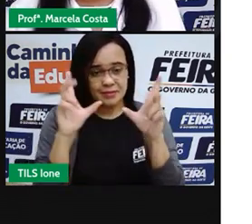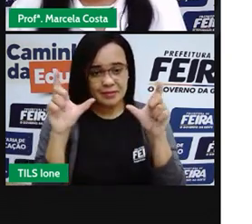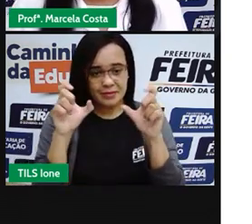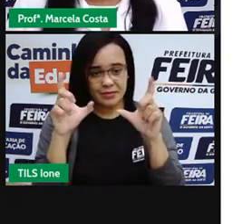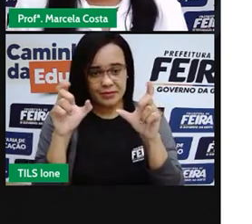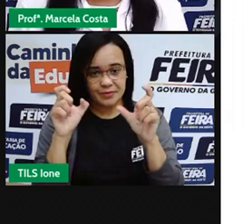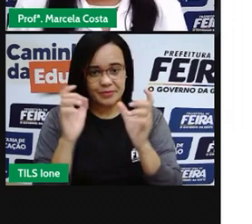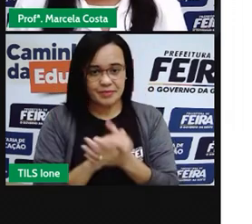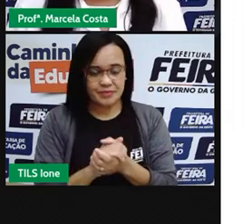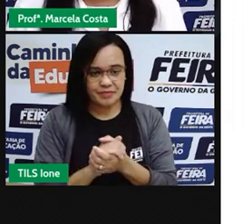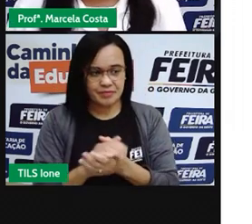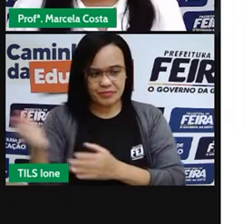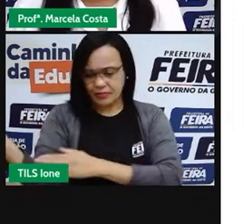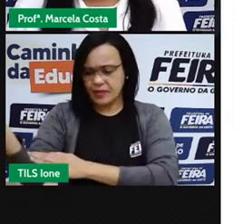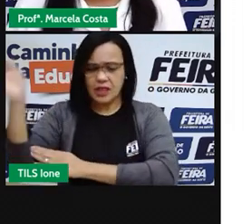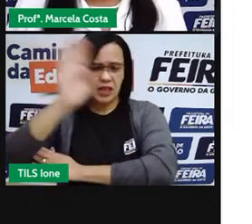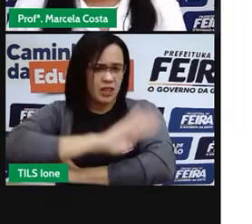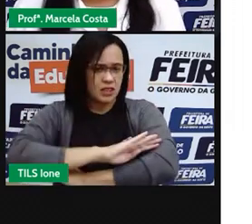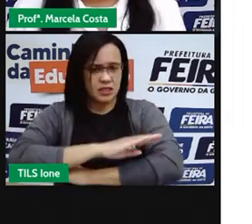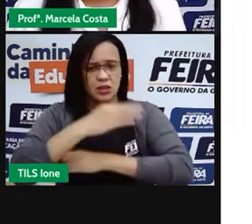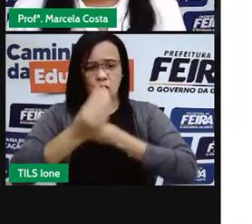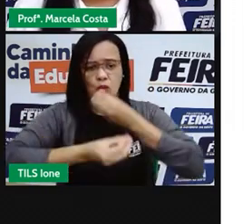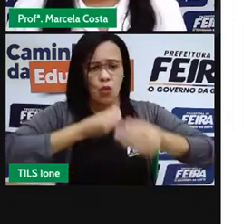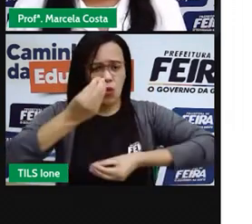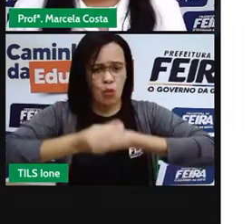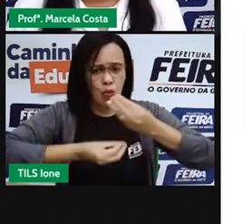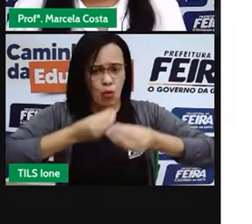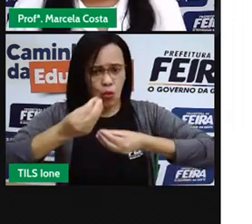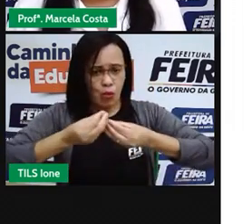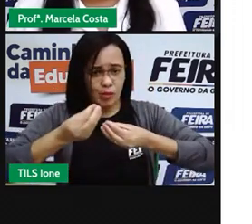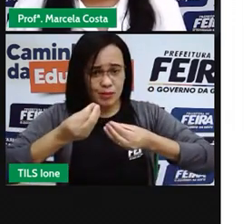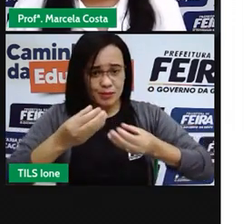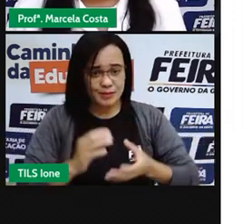Qual é o formato da janela?